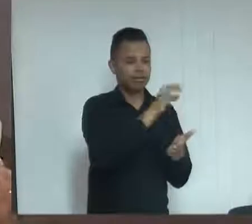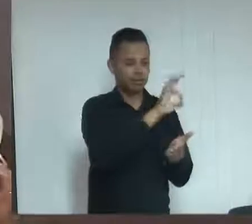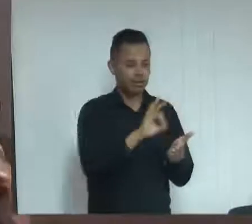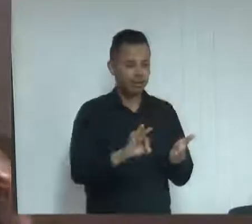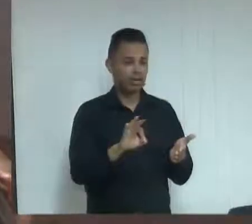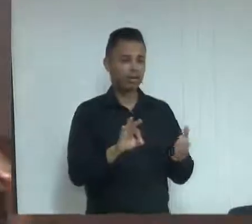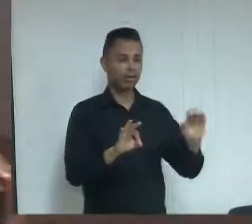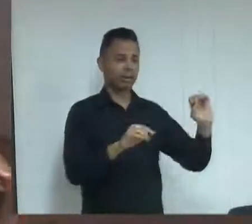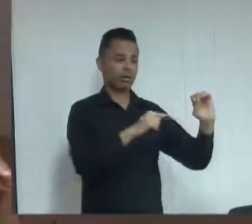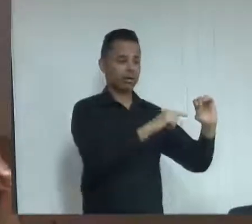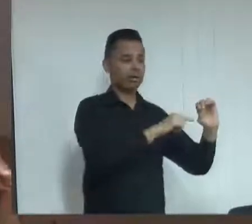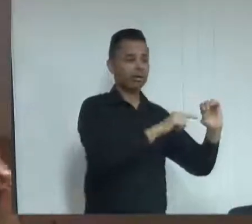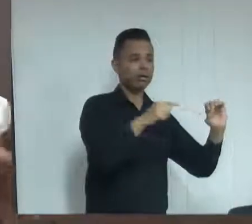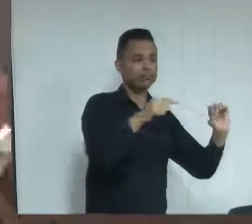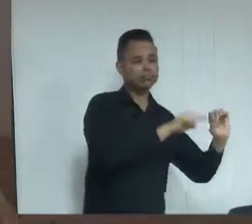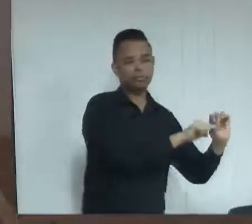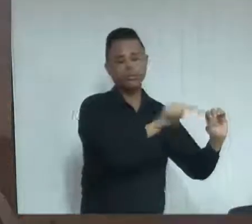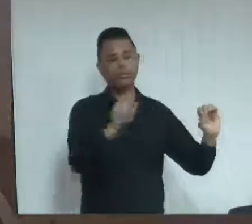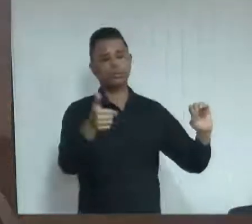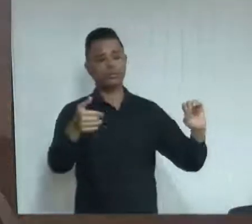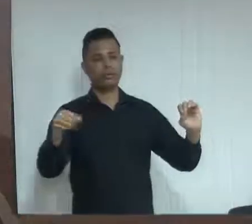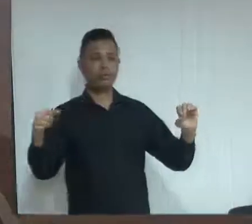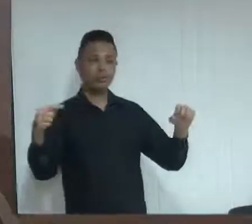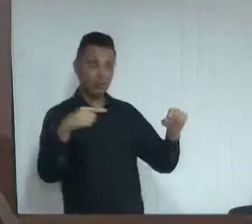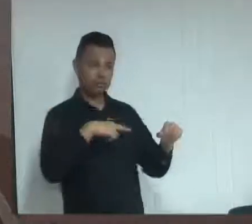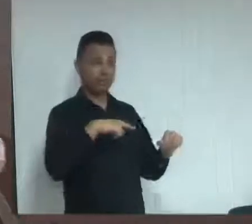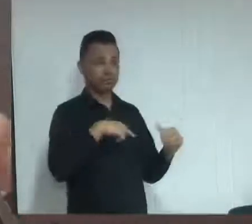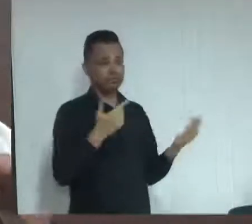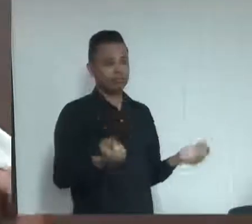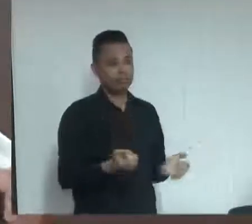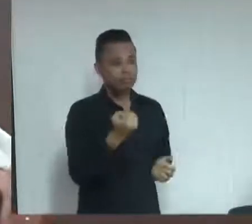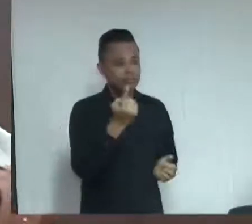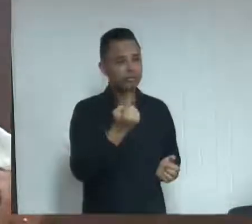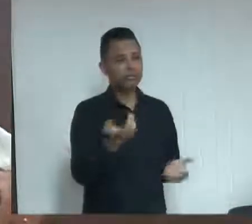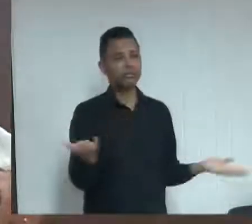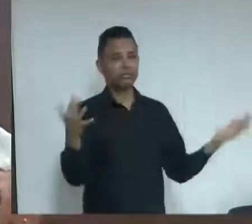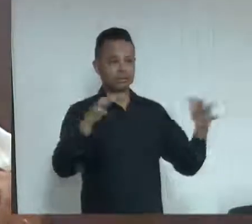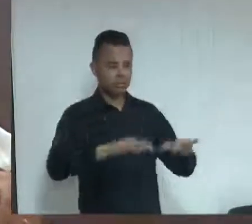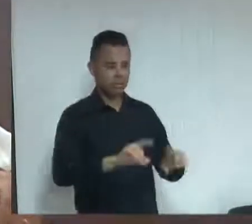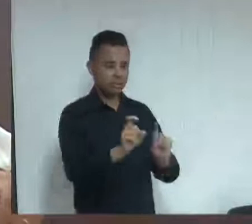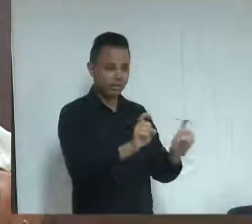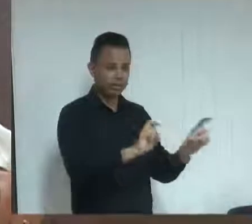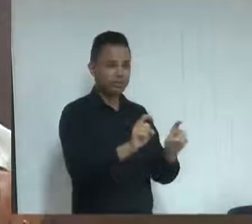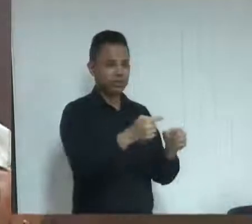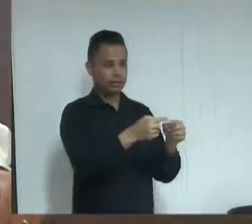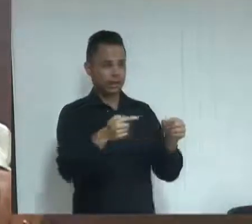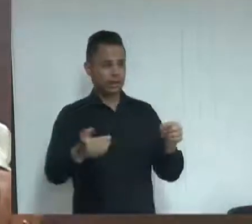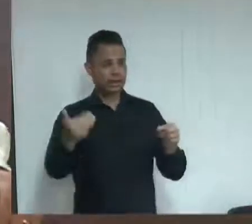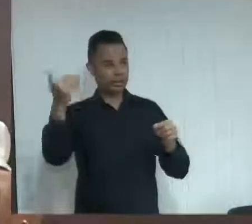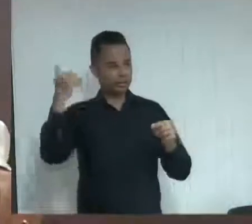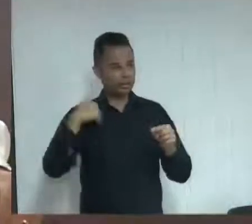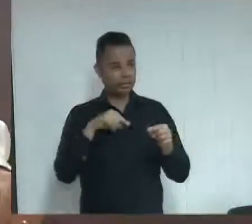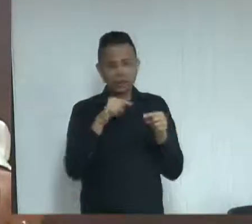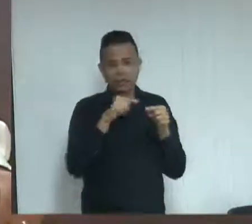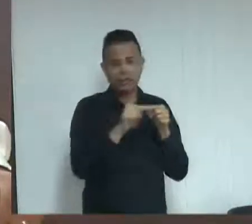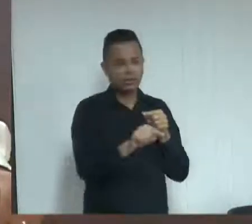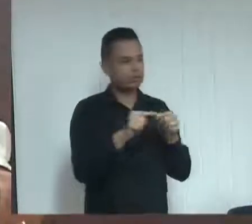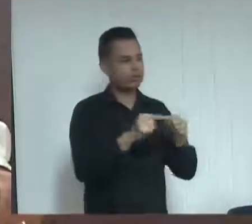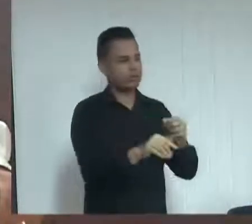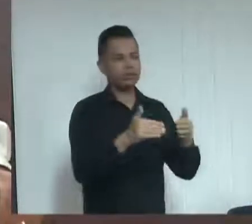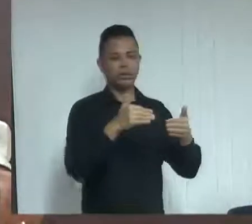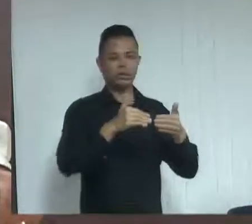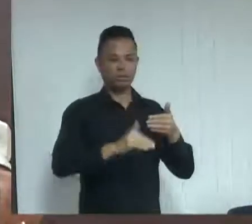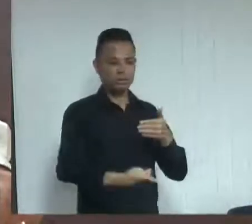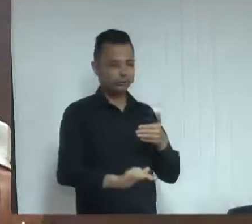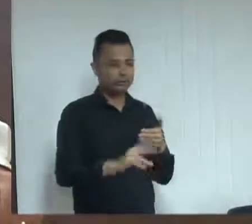ser 0% de aumento. Então, eu não concordo. Nos reunimos a semana passada, o PDT se reuniu, e no nosso modo de